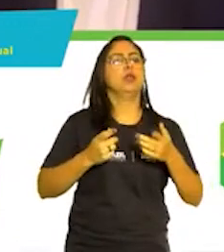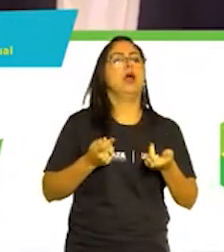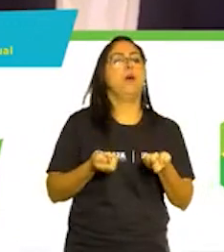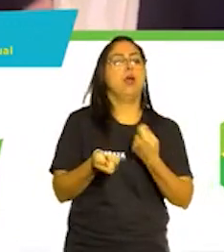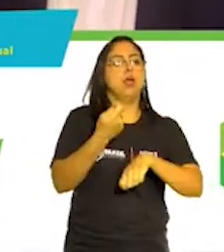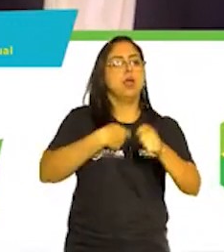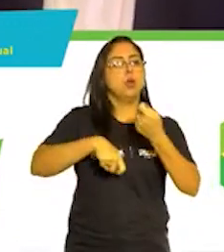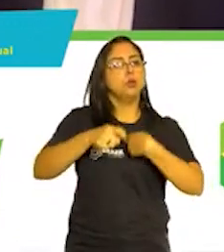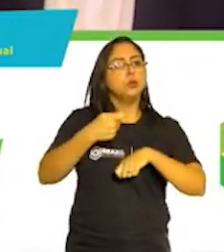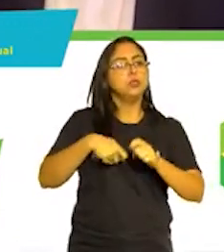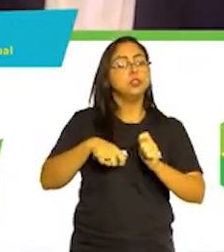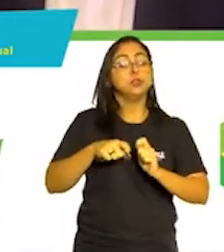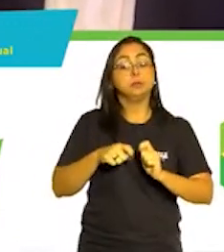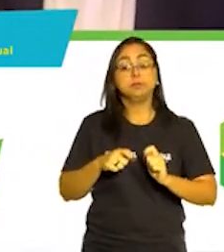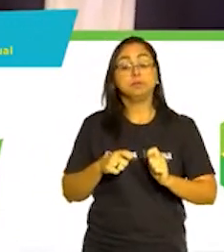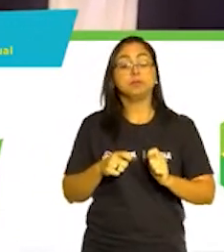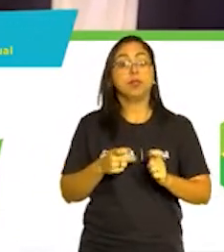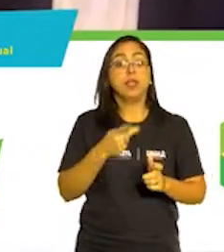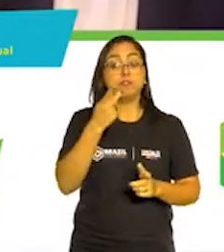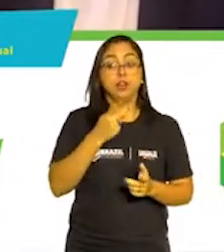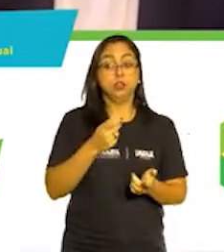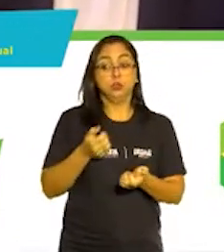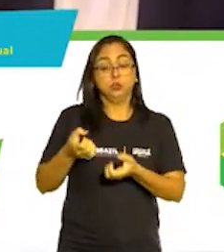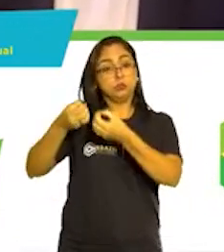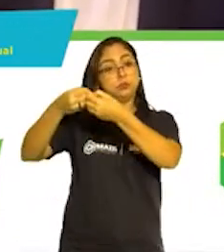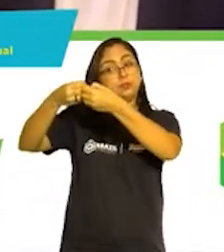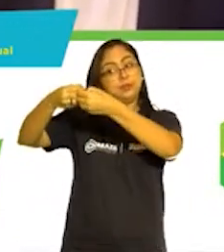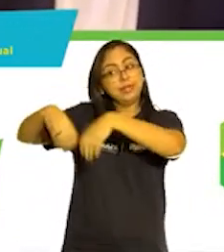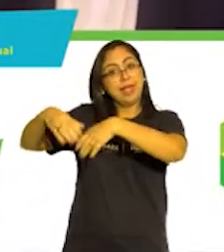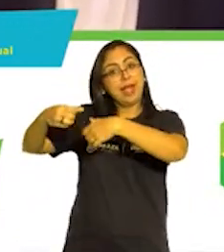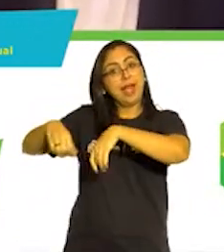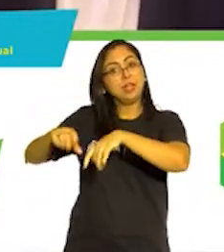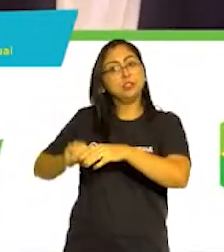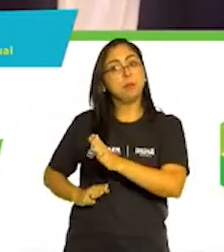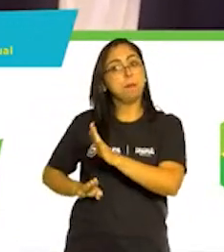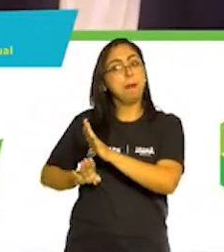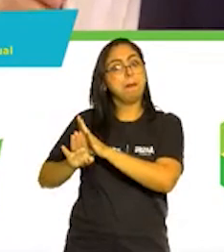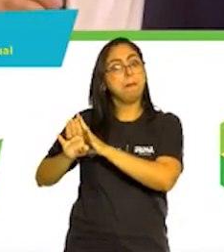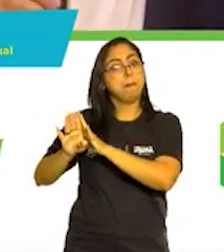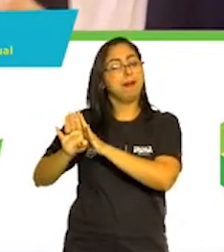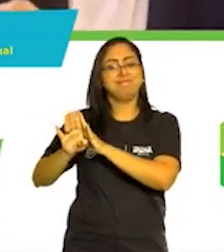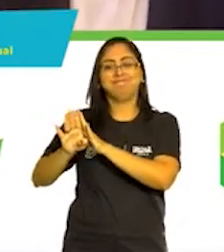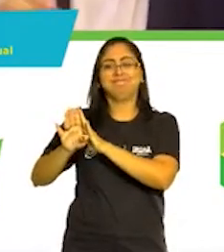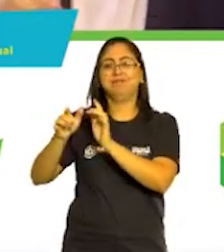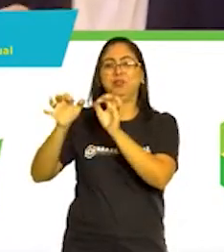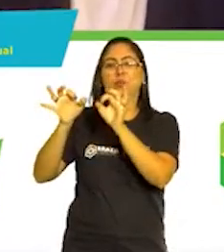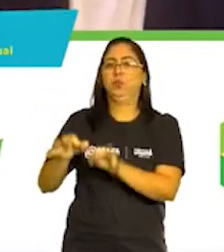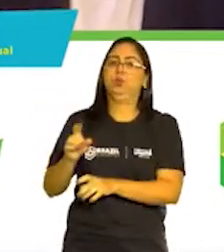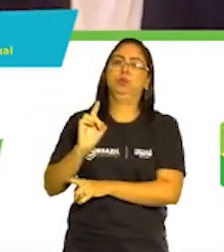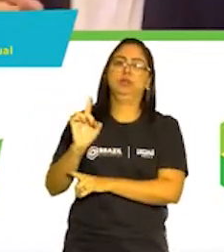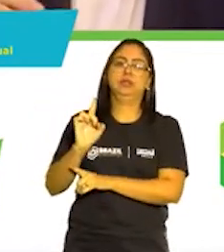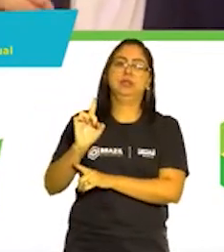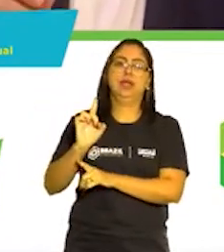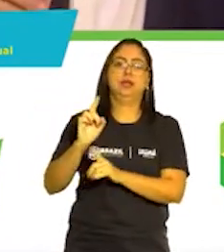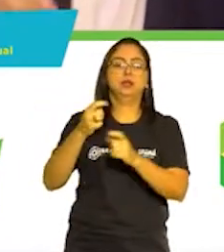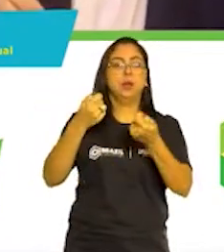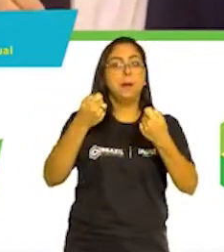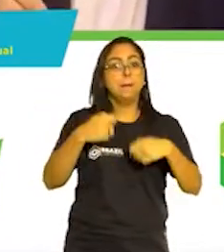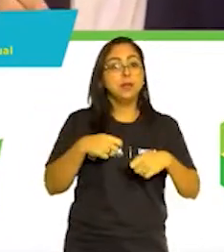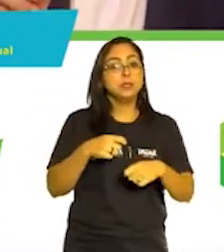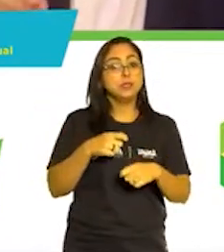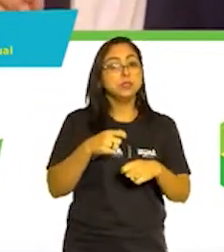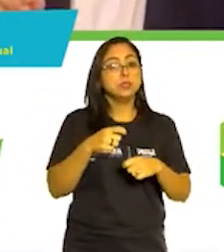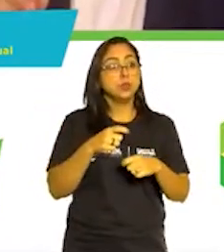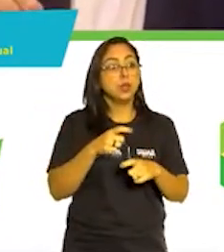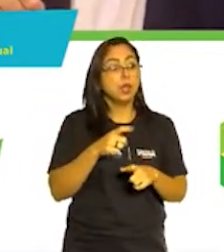que aumentar simplesmente o gasto, dado que a gente tem tanta ineficiência, não é o caminho correto. E, por fim, só uma observação. O teto